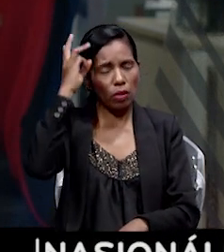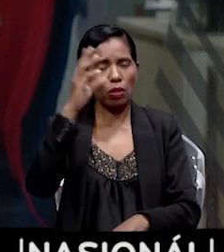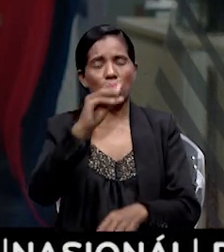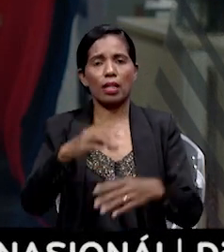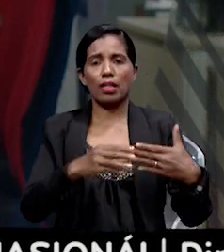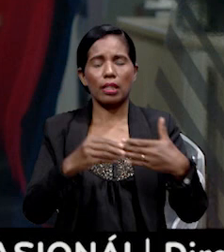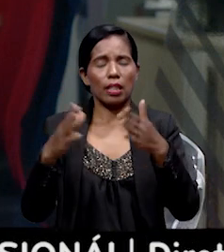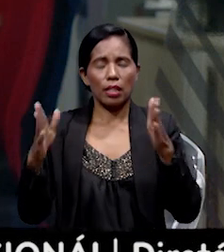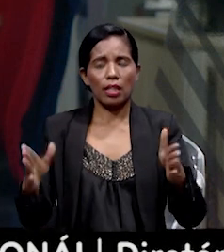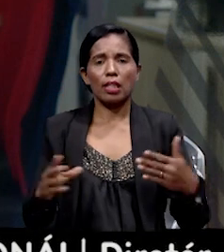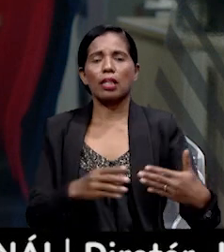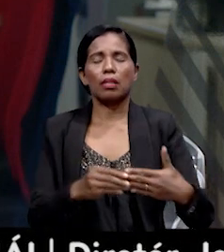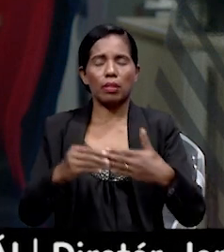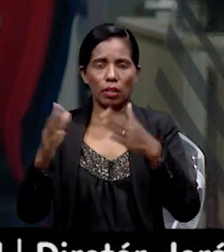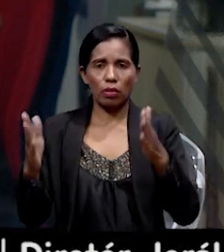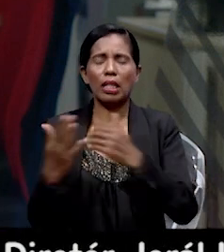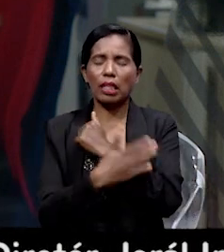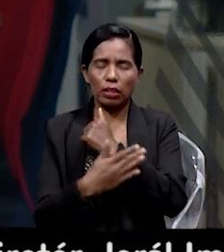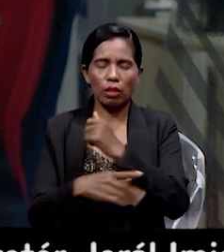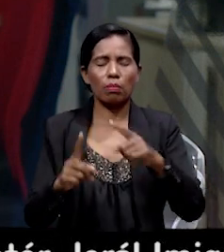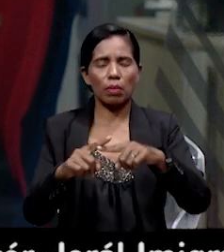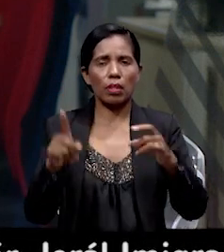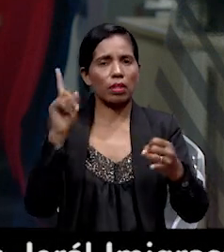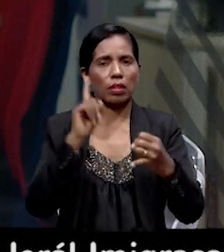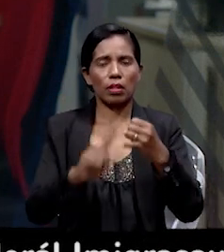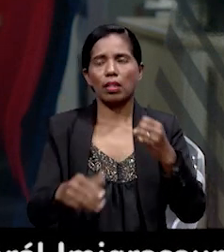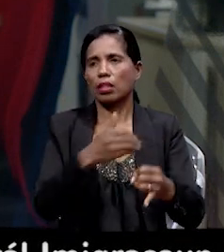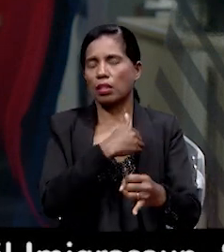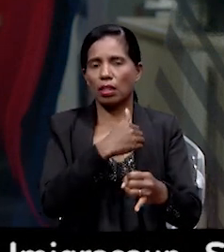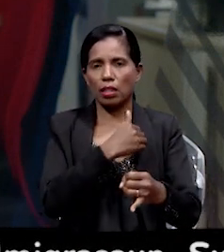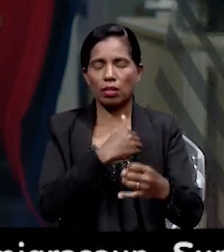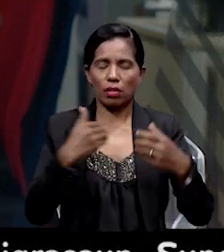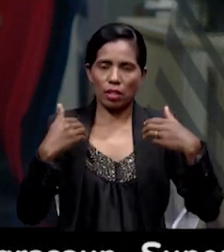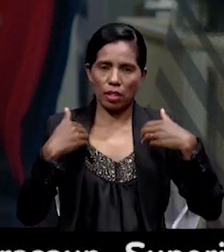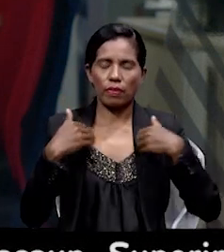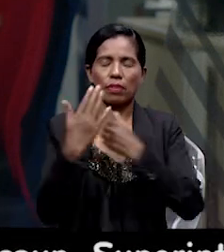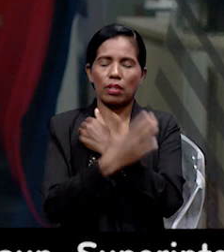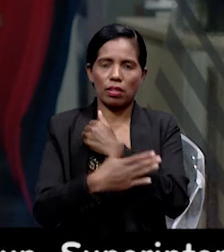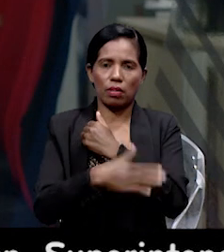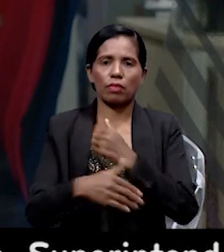na liberta na Raine, mas bem com os mais balões lá em Rai.